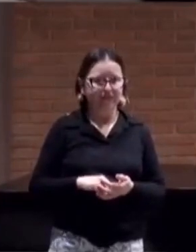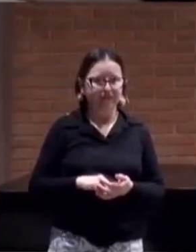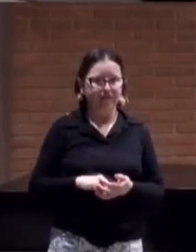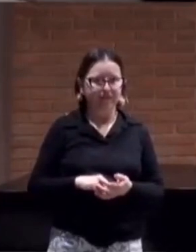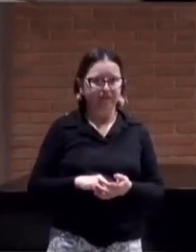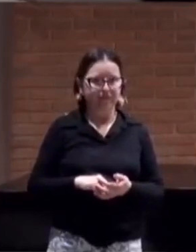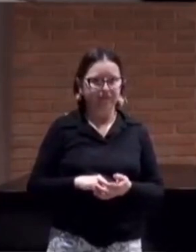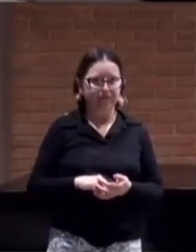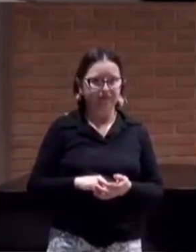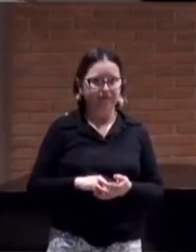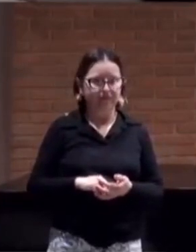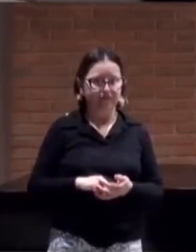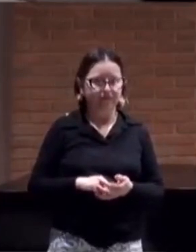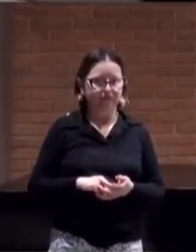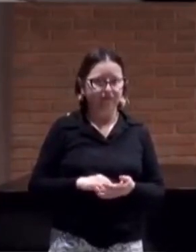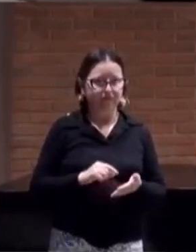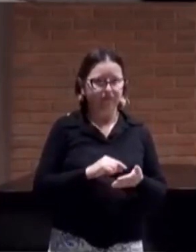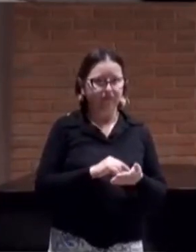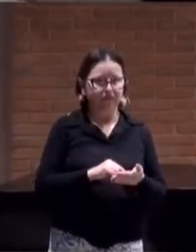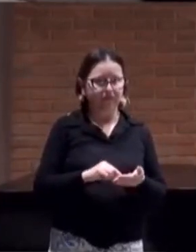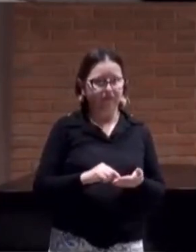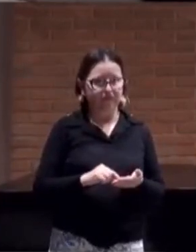14 a 18,